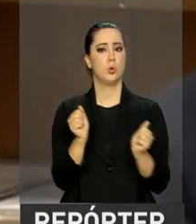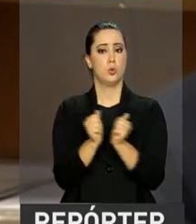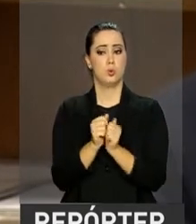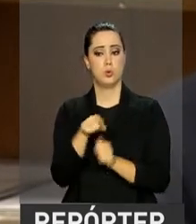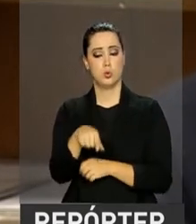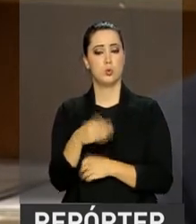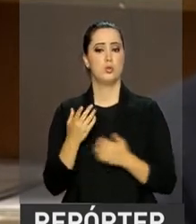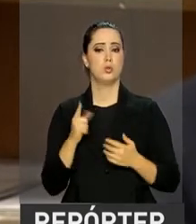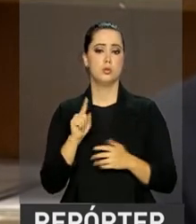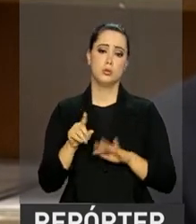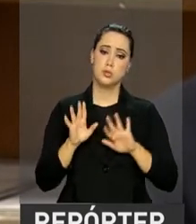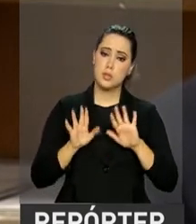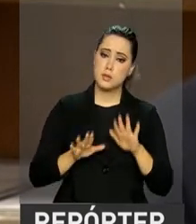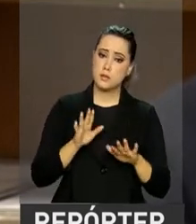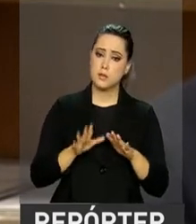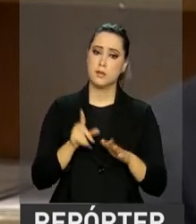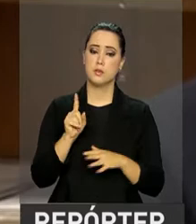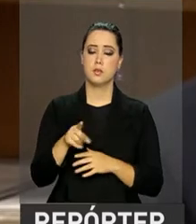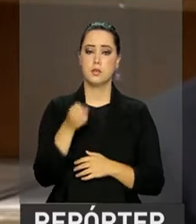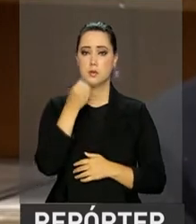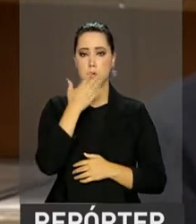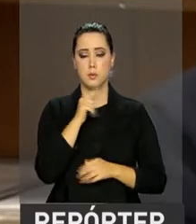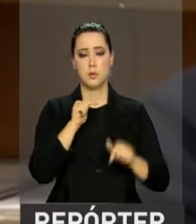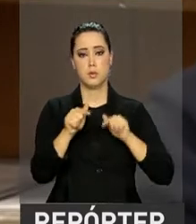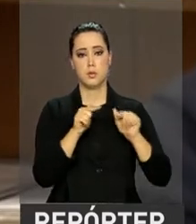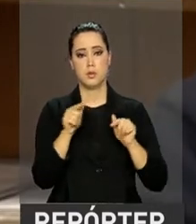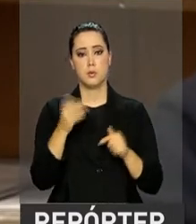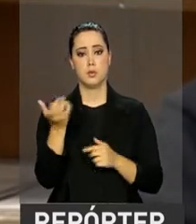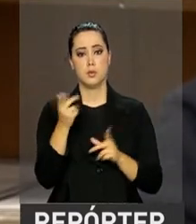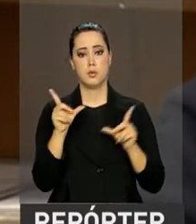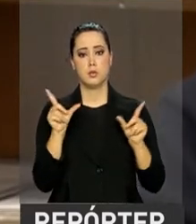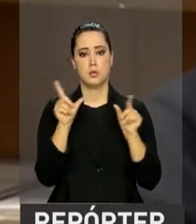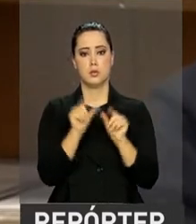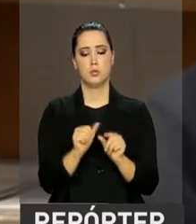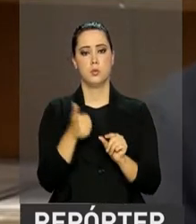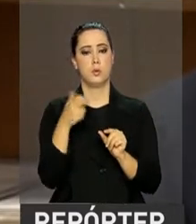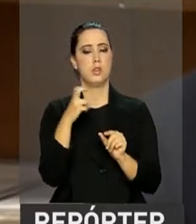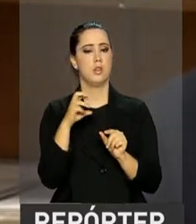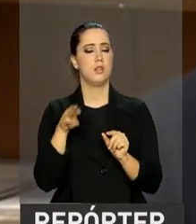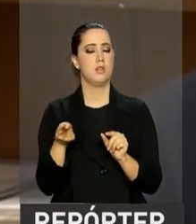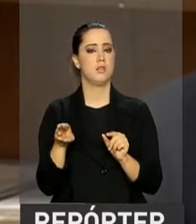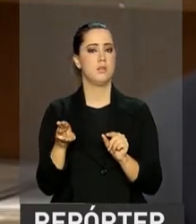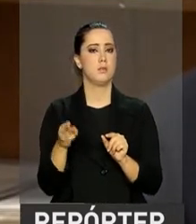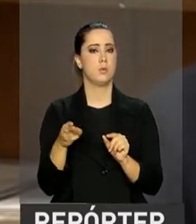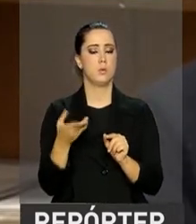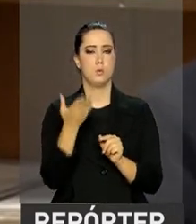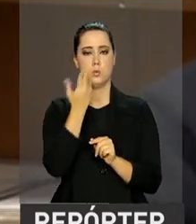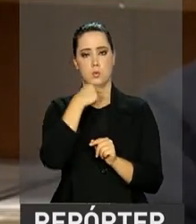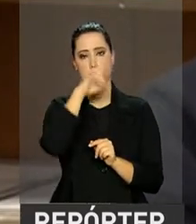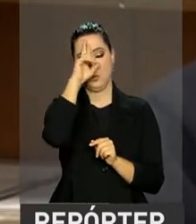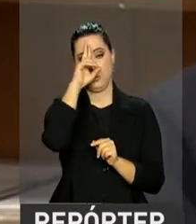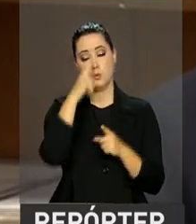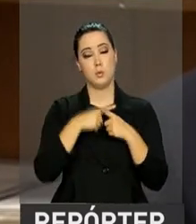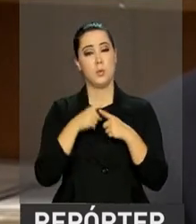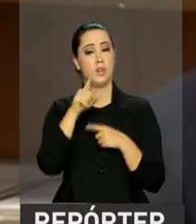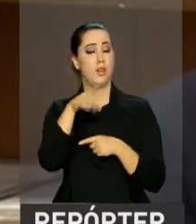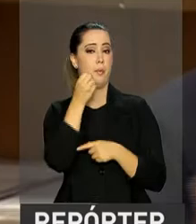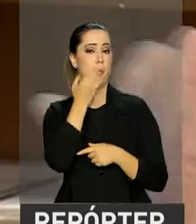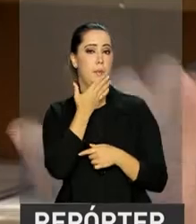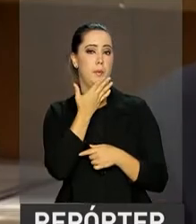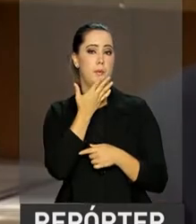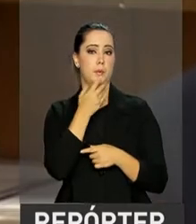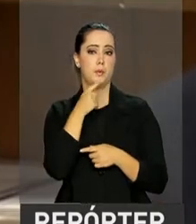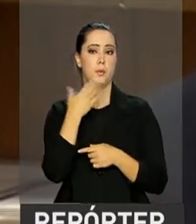talvez os trabalhadores queiram diminui 15 minutos na hora do amor porque para ele seria bom